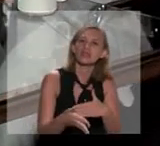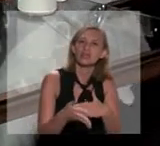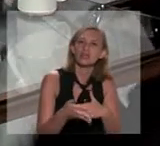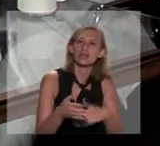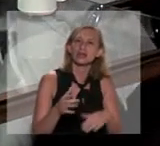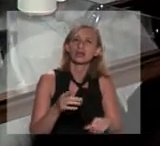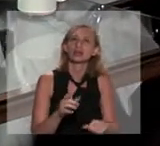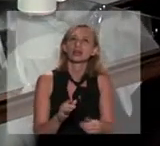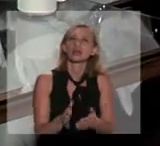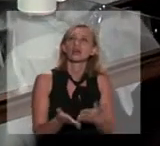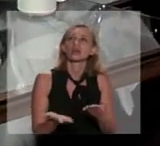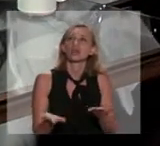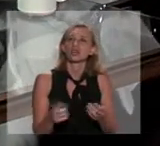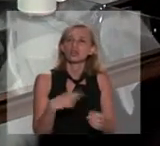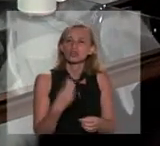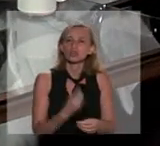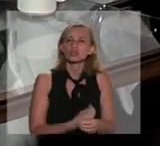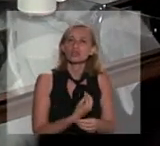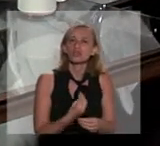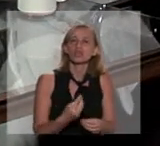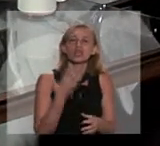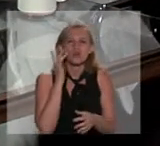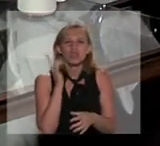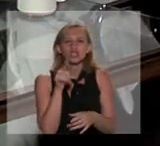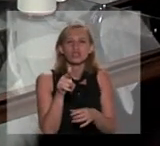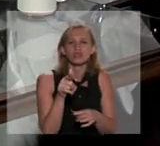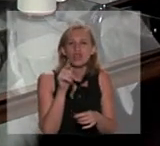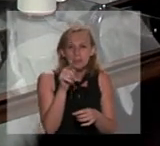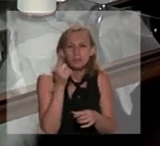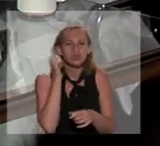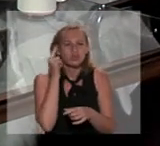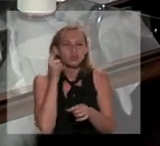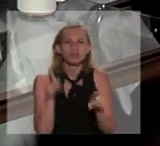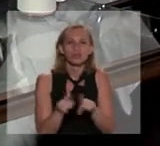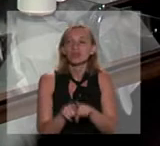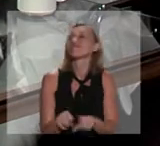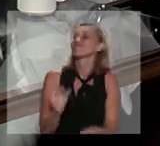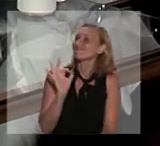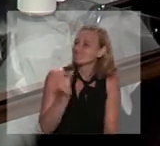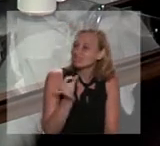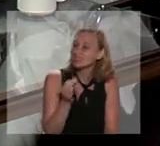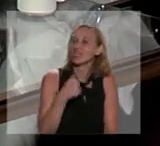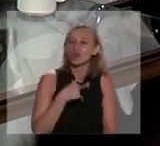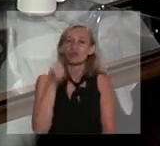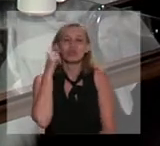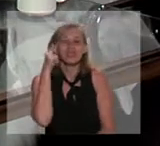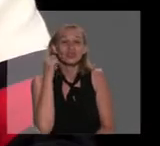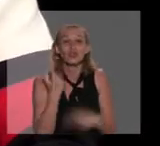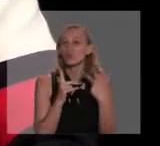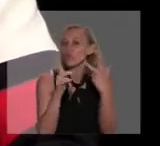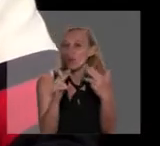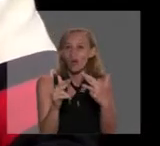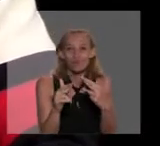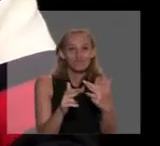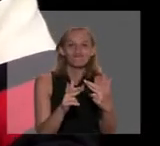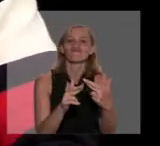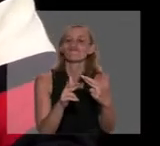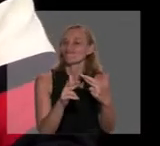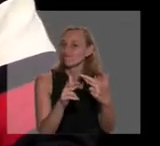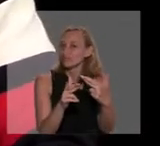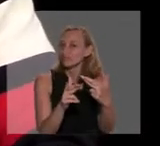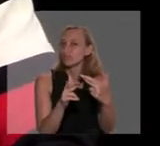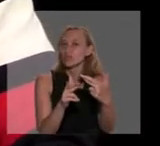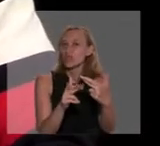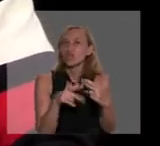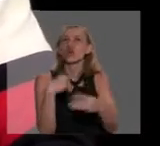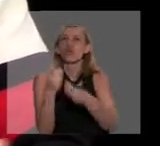poder avançar, né? Passar por uma outra etapa, né? E acho que é isso que você tem pensado também. Exatamente, né? Isso que eu penso. Eu